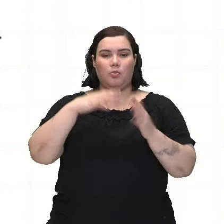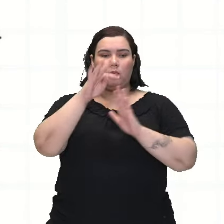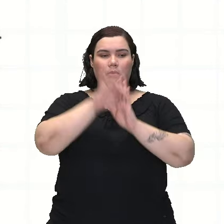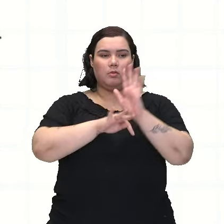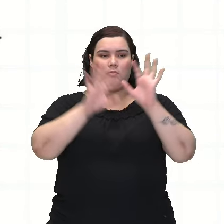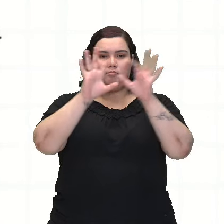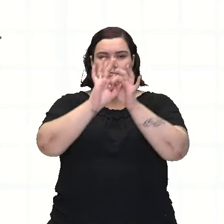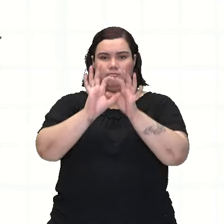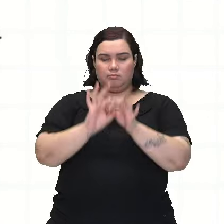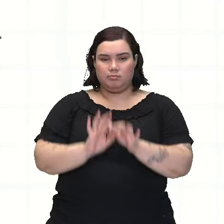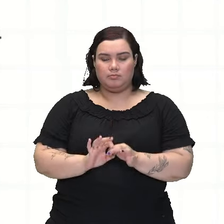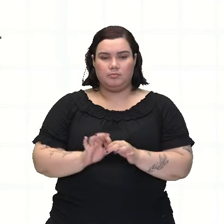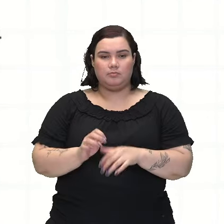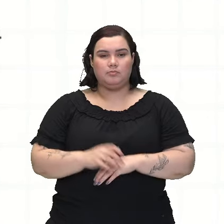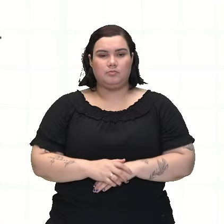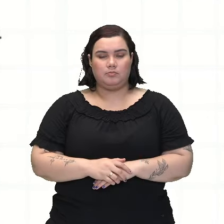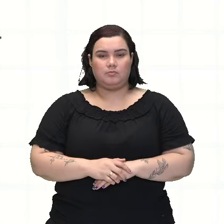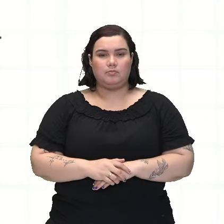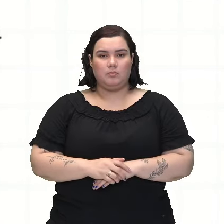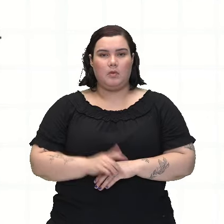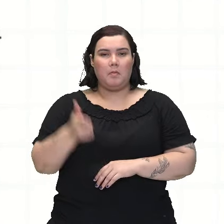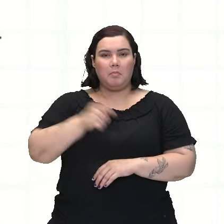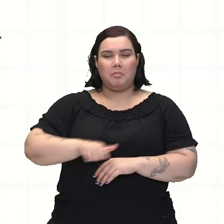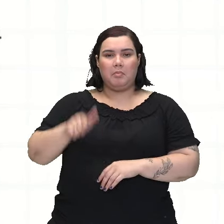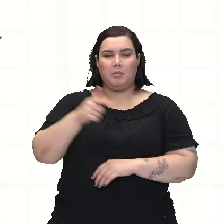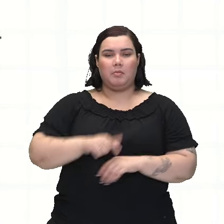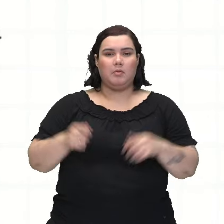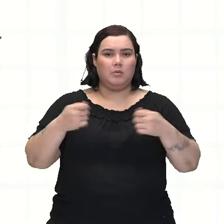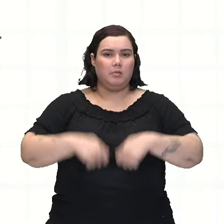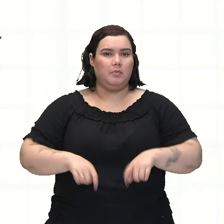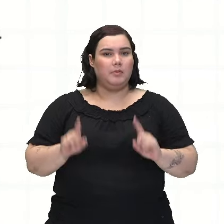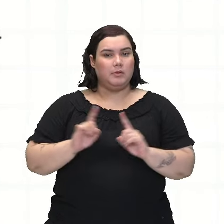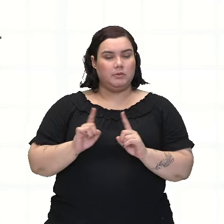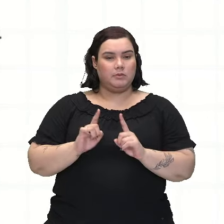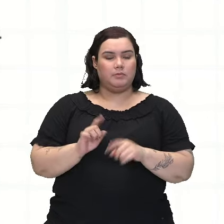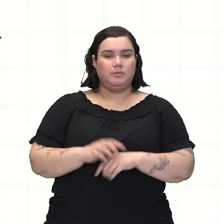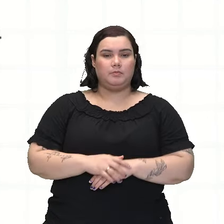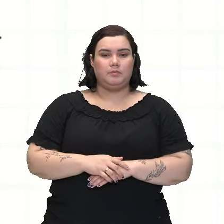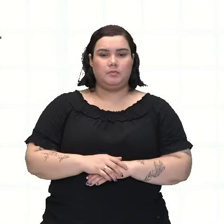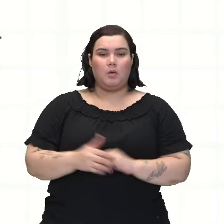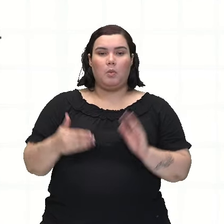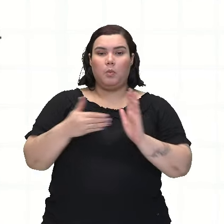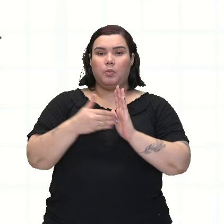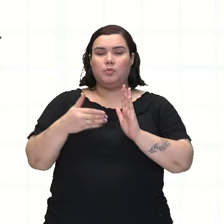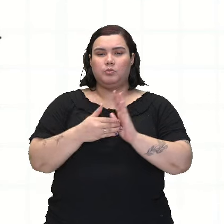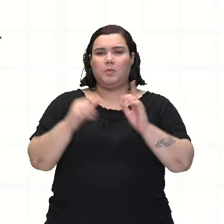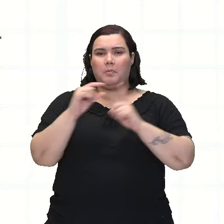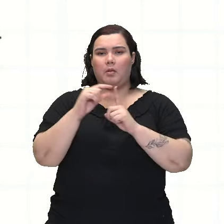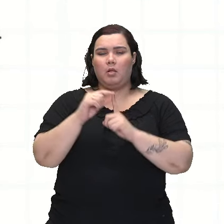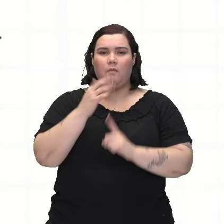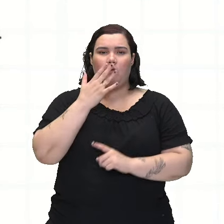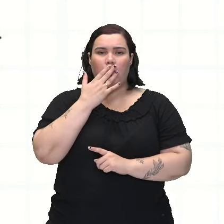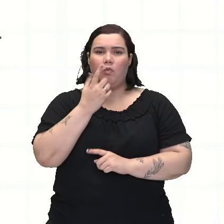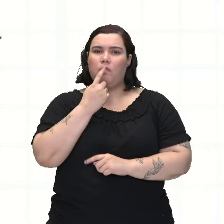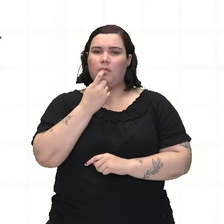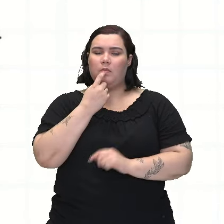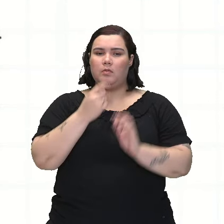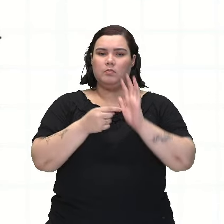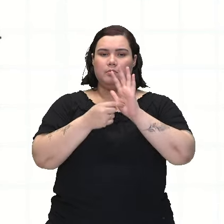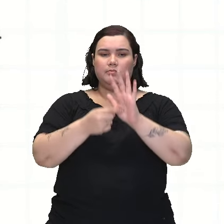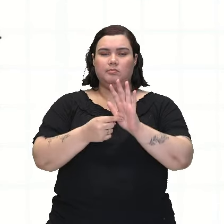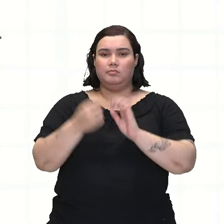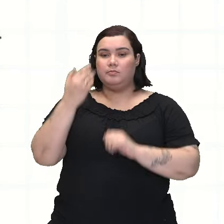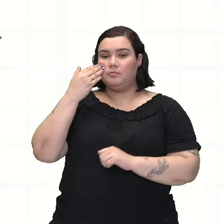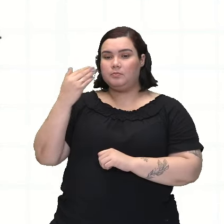harmonia, sem repetições. E aí, no final do texto, o texto